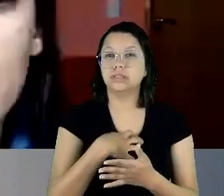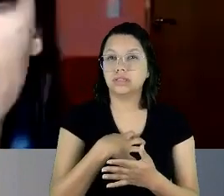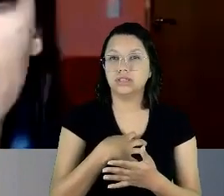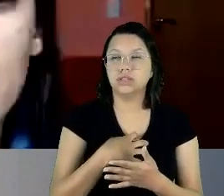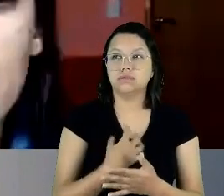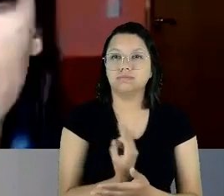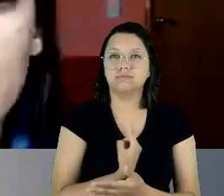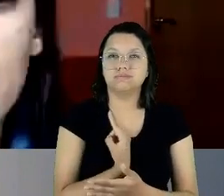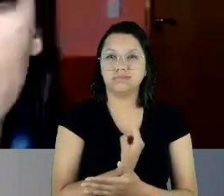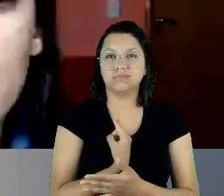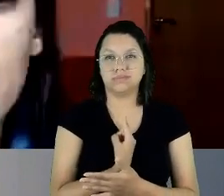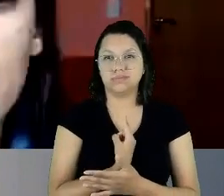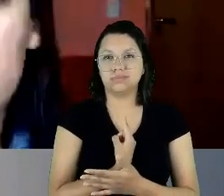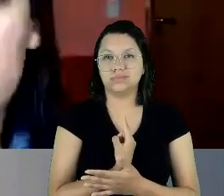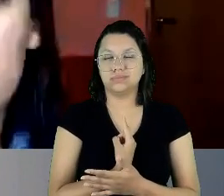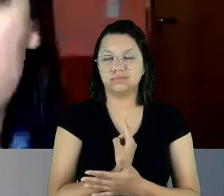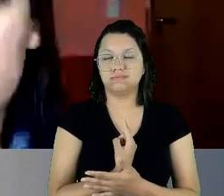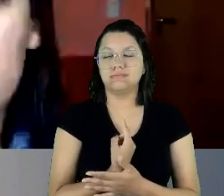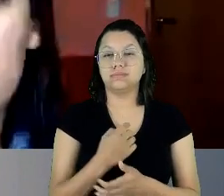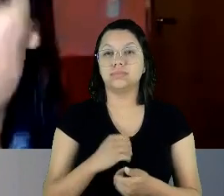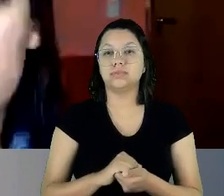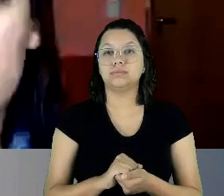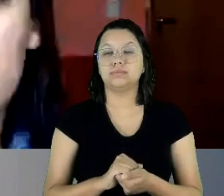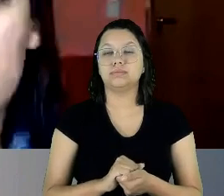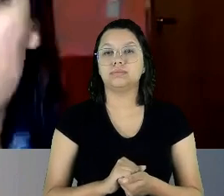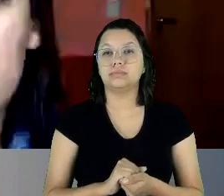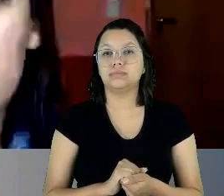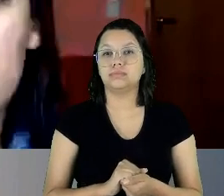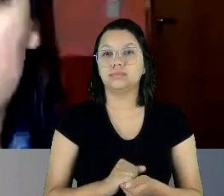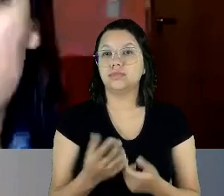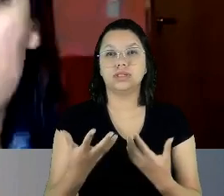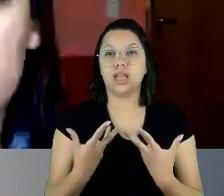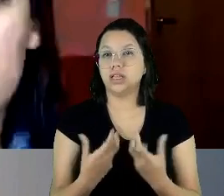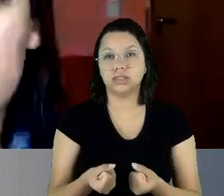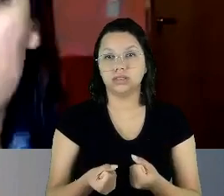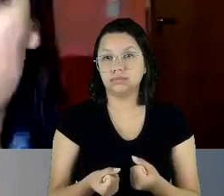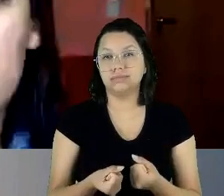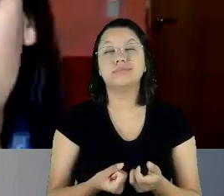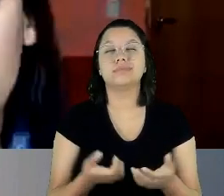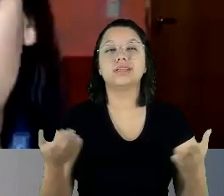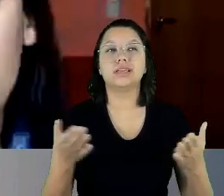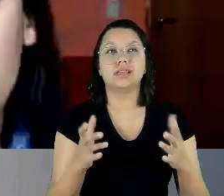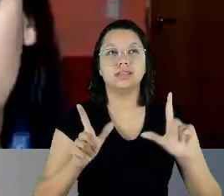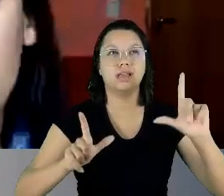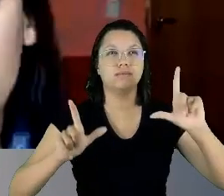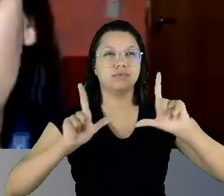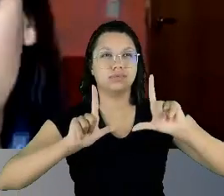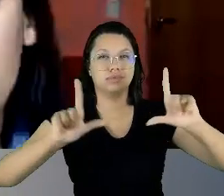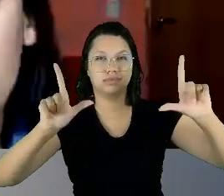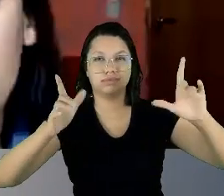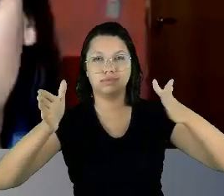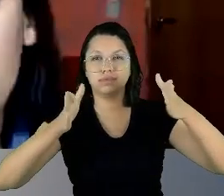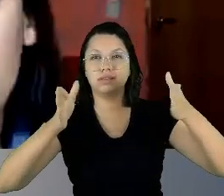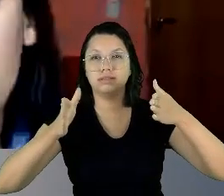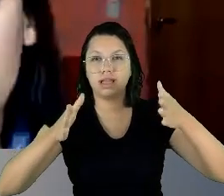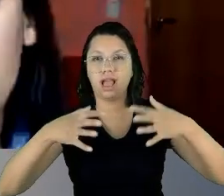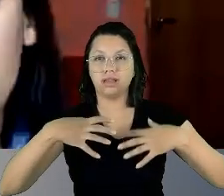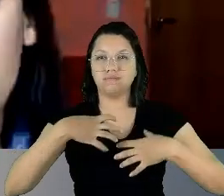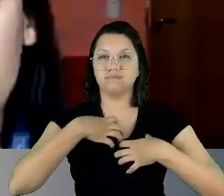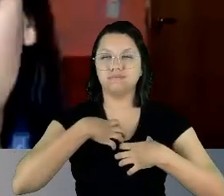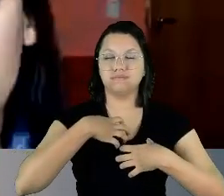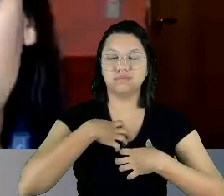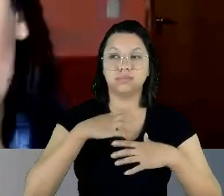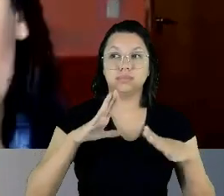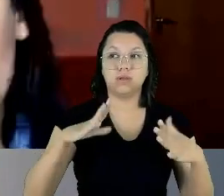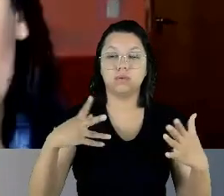sente sozinha e desamparada. Esse é o cenário, esse é o sintoma, né, que as mulheres enfrentam ao sofrer